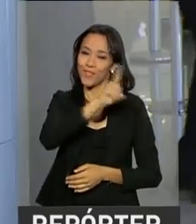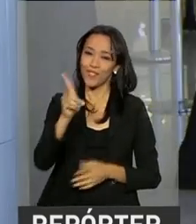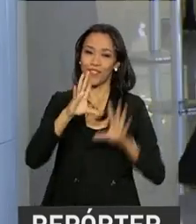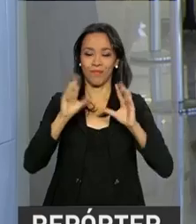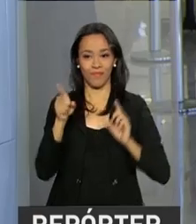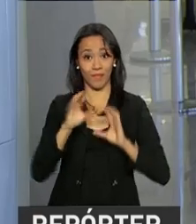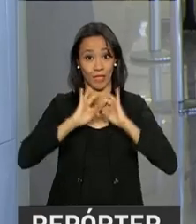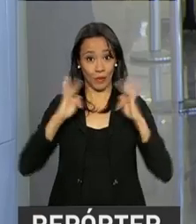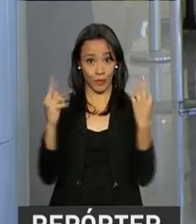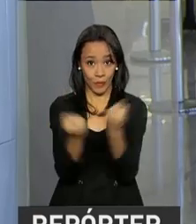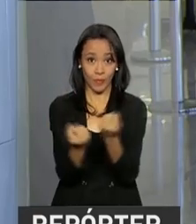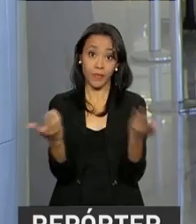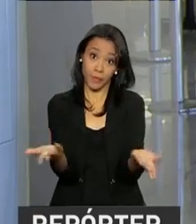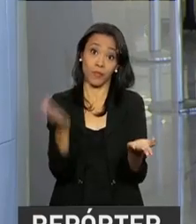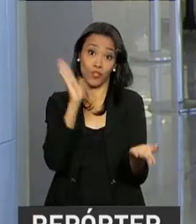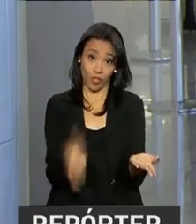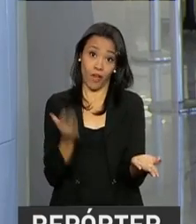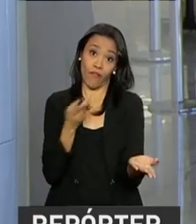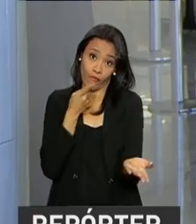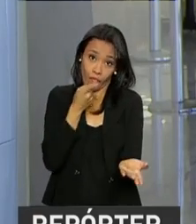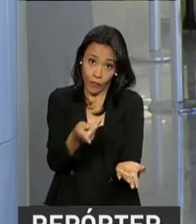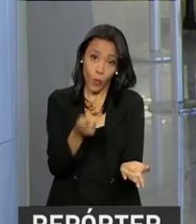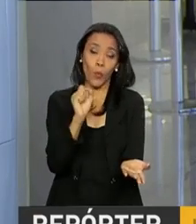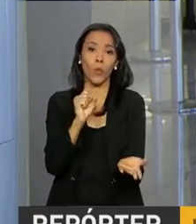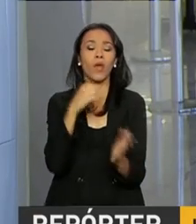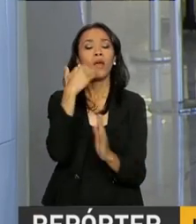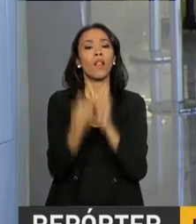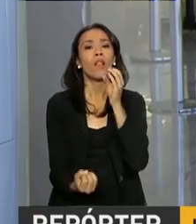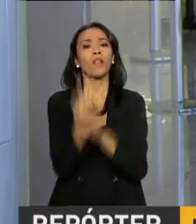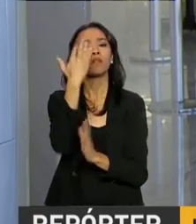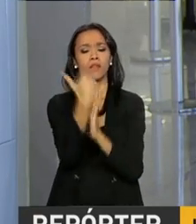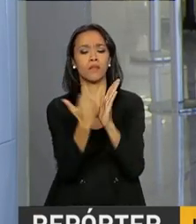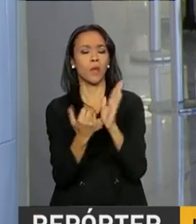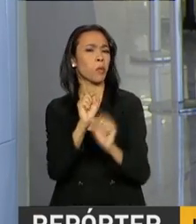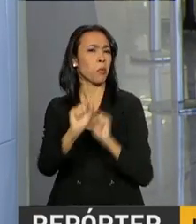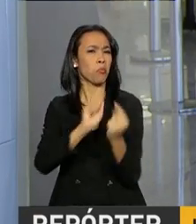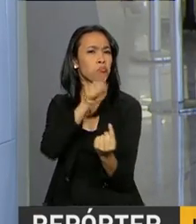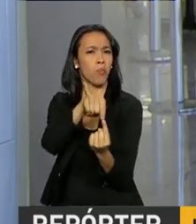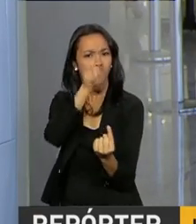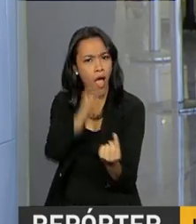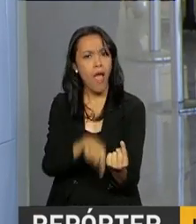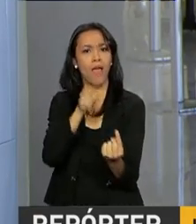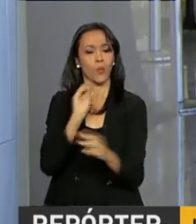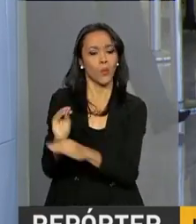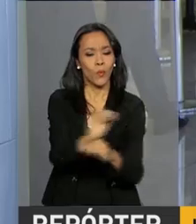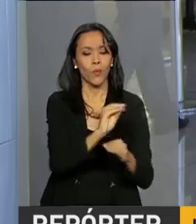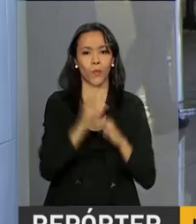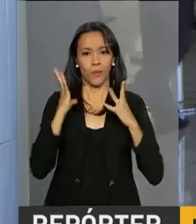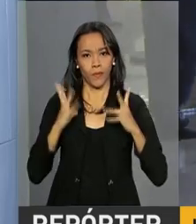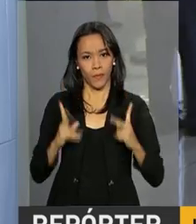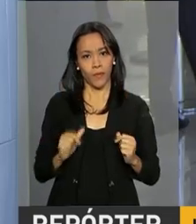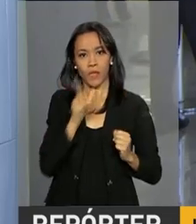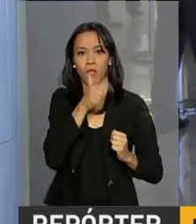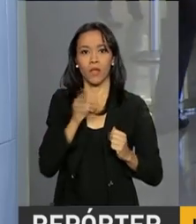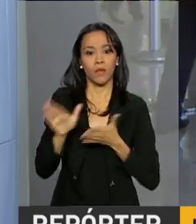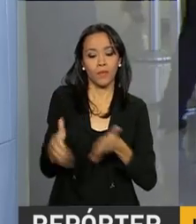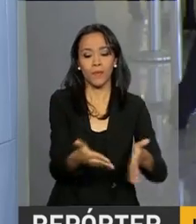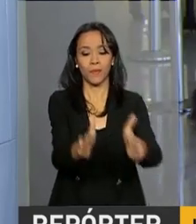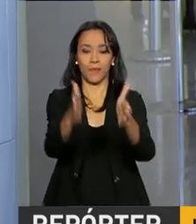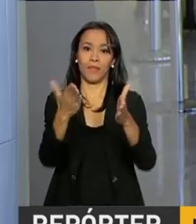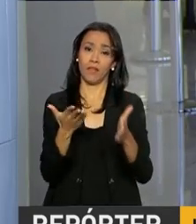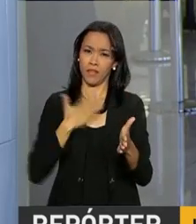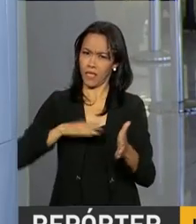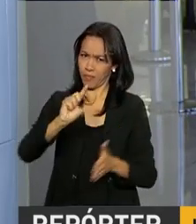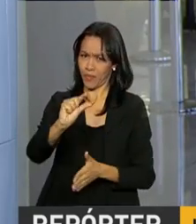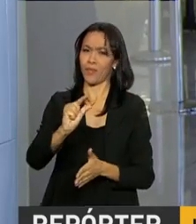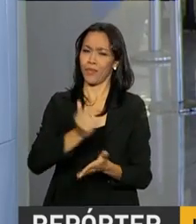dia a todos. Pois é, como você falou, o lançamento desse programa de revitalização do Rio São Francisco, da bacia do Rio São Francisco, vai acontecer daqui a pouco em